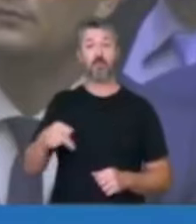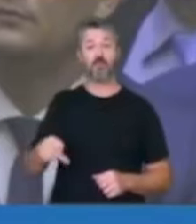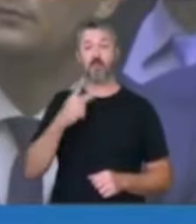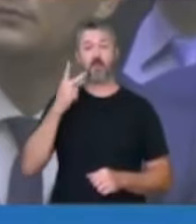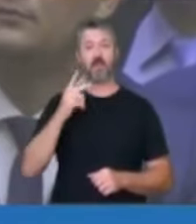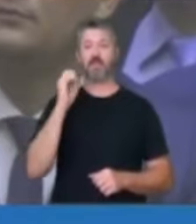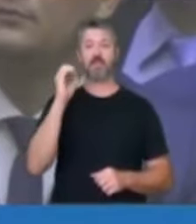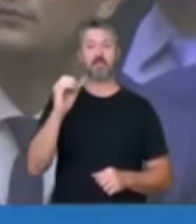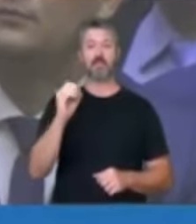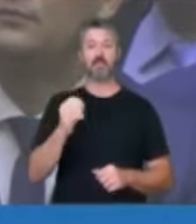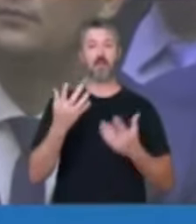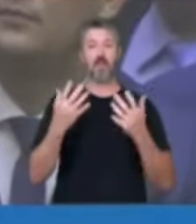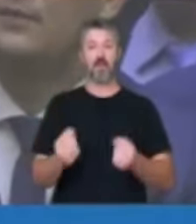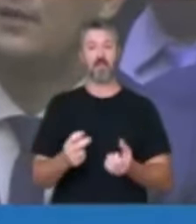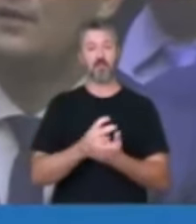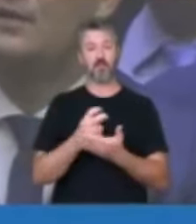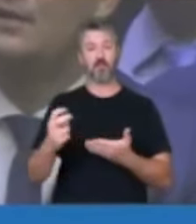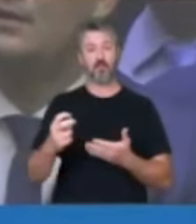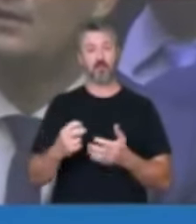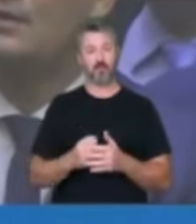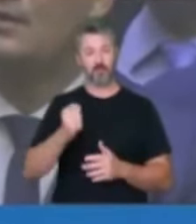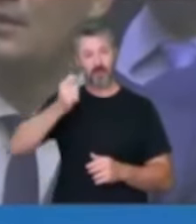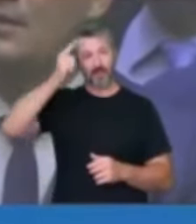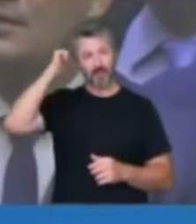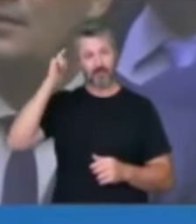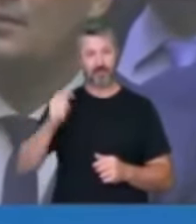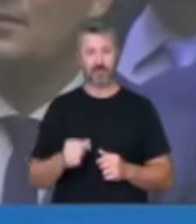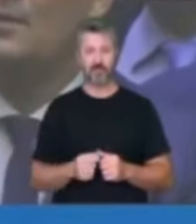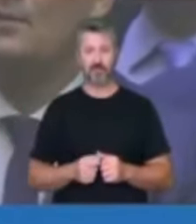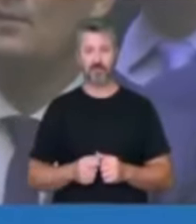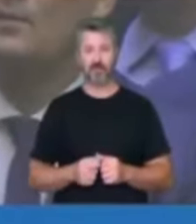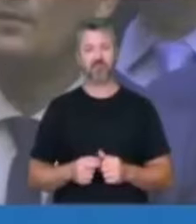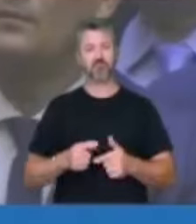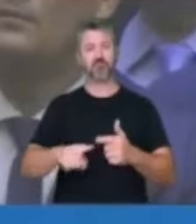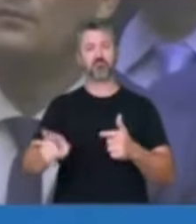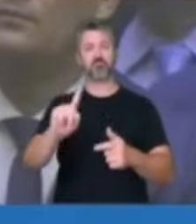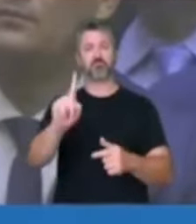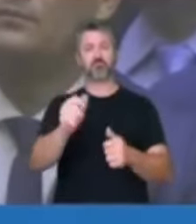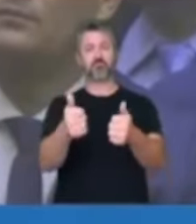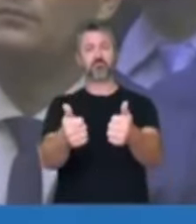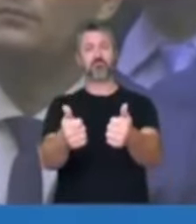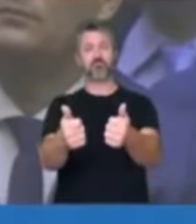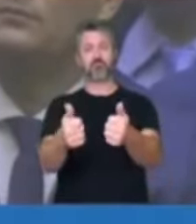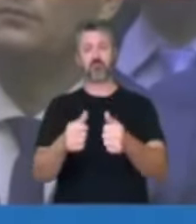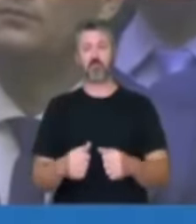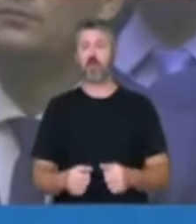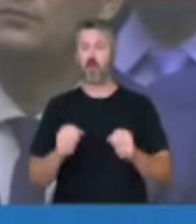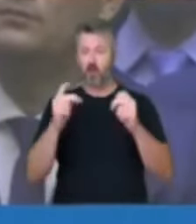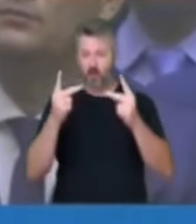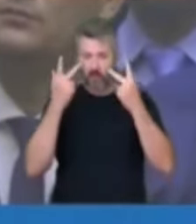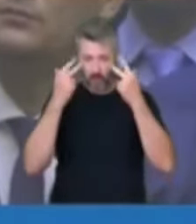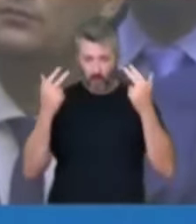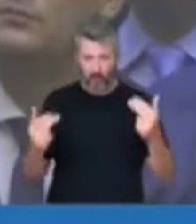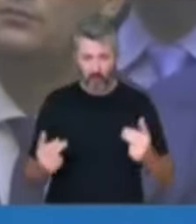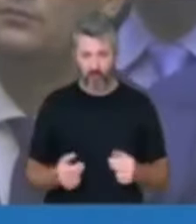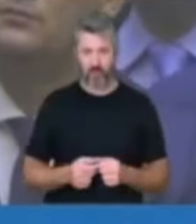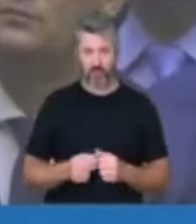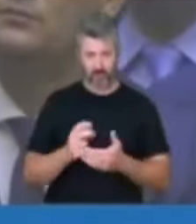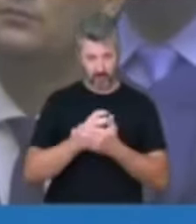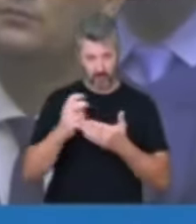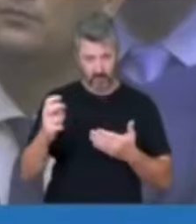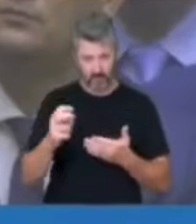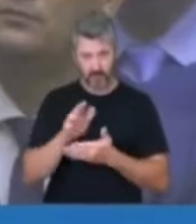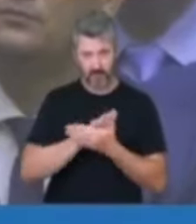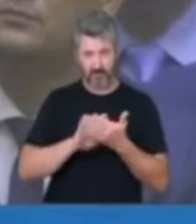zero de acatar o impeachment do Alexandre de Moraes Sem problema tá tudo na normalidade nem nenhum impeachment que